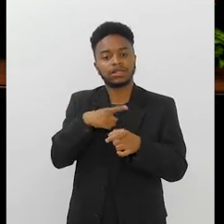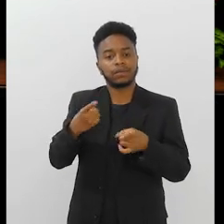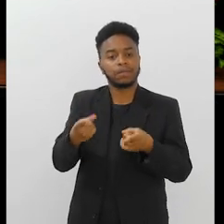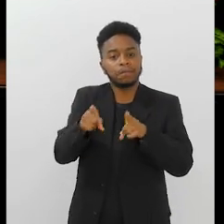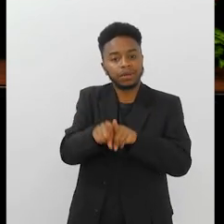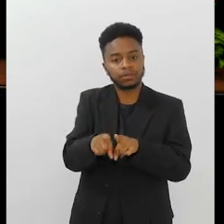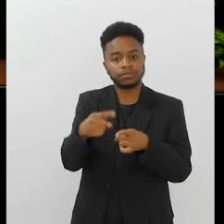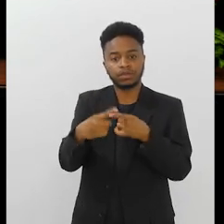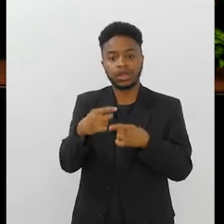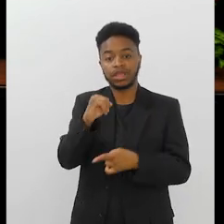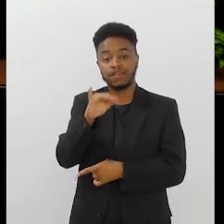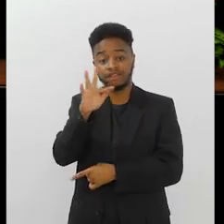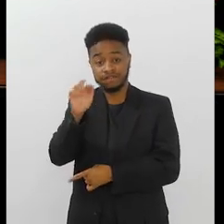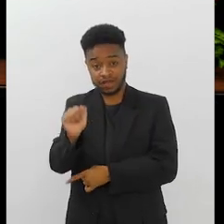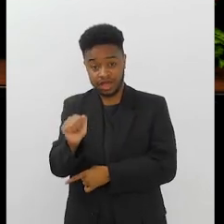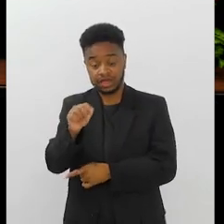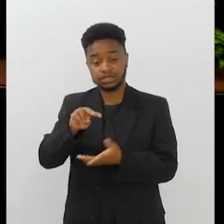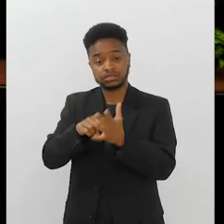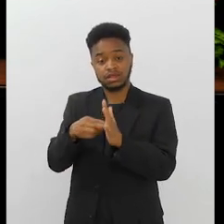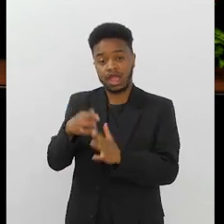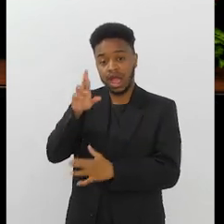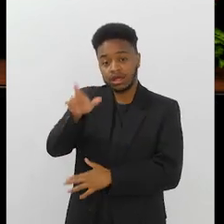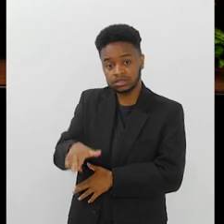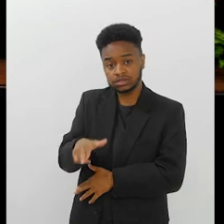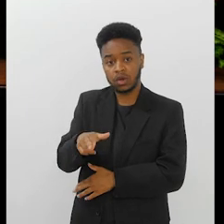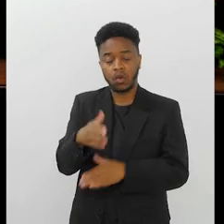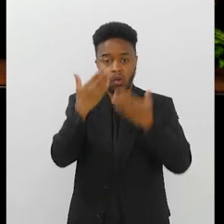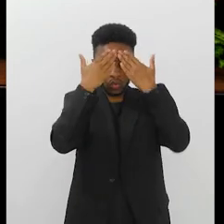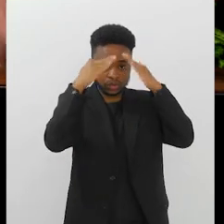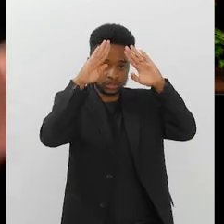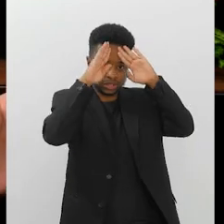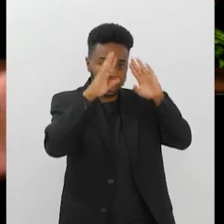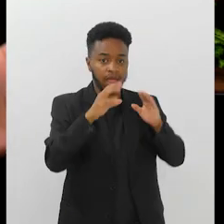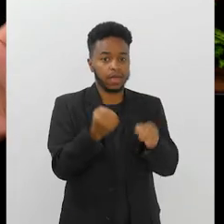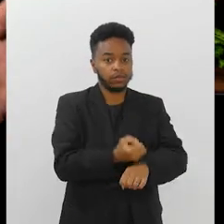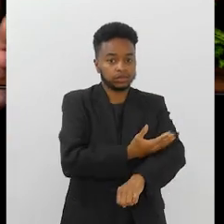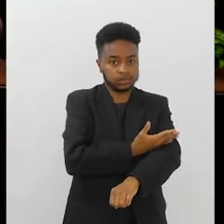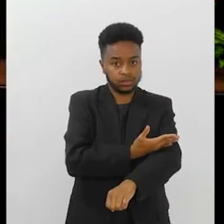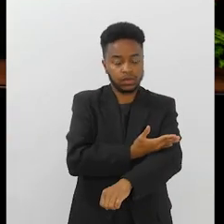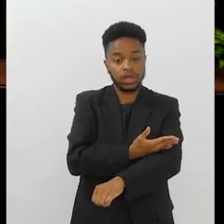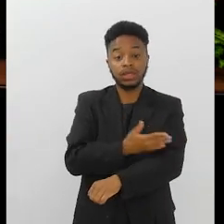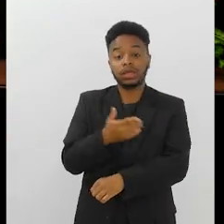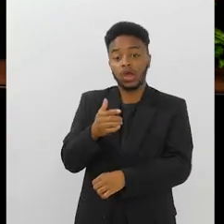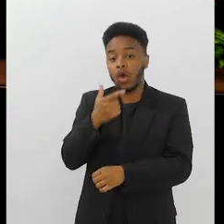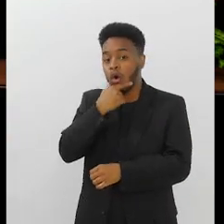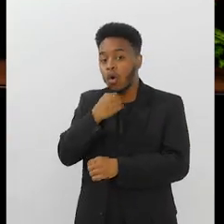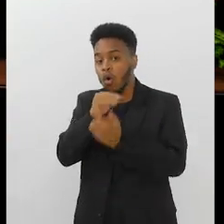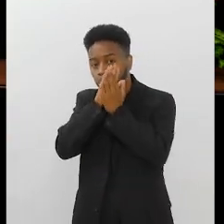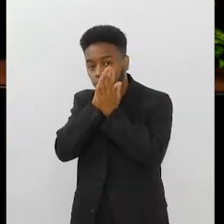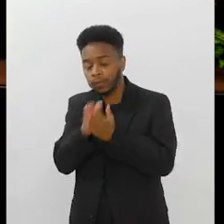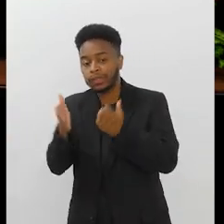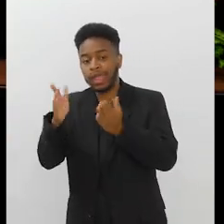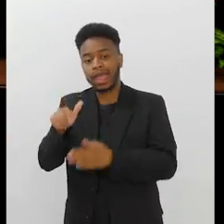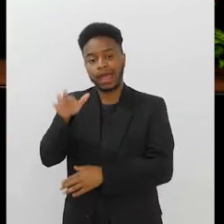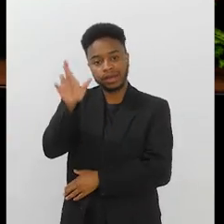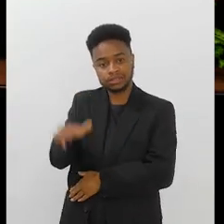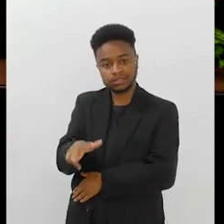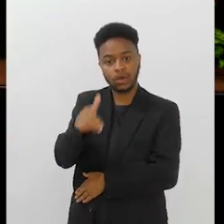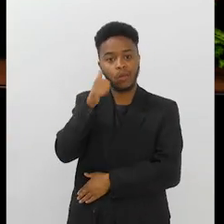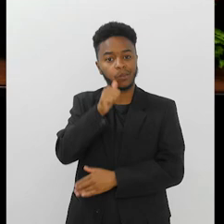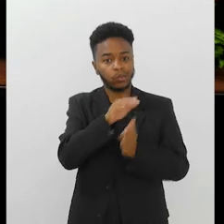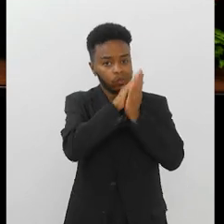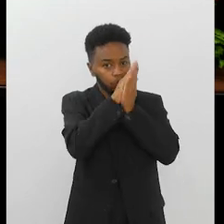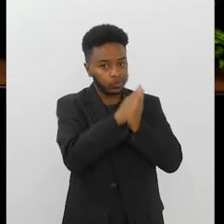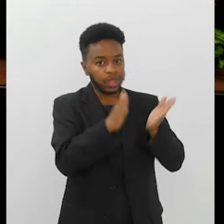parceria e a razão orixá é a emoção o babalaô é razão e aqui a a mulher dentro do